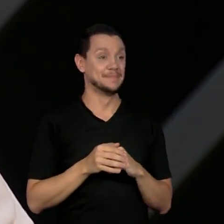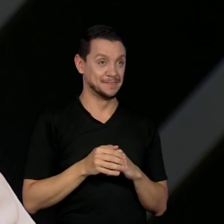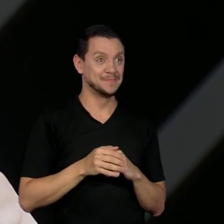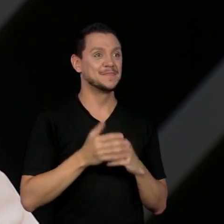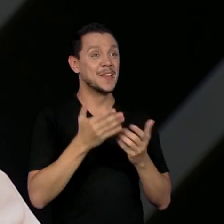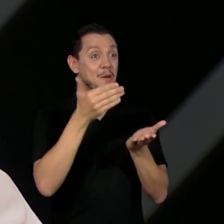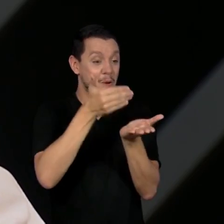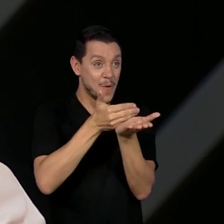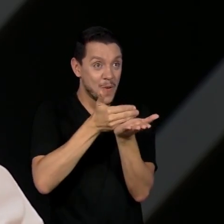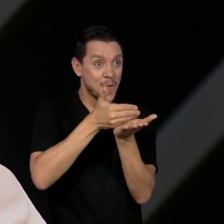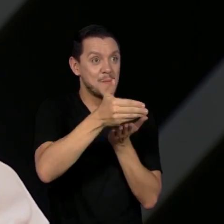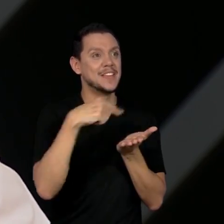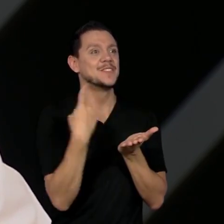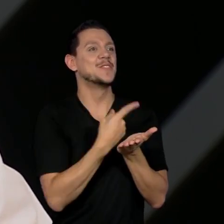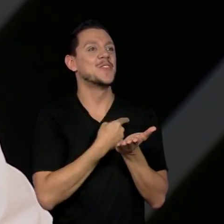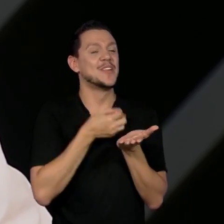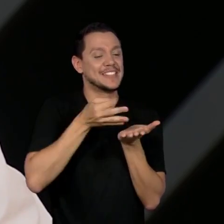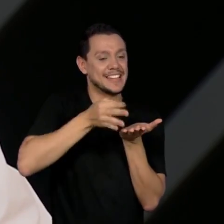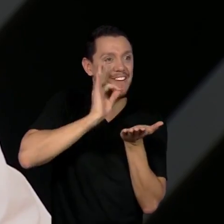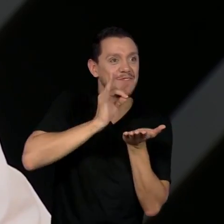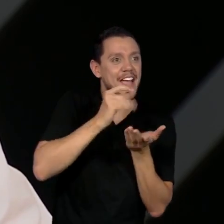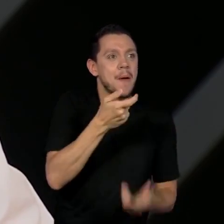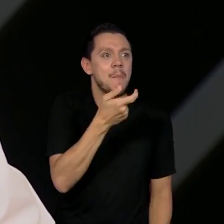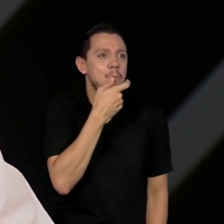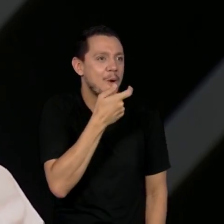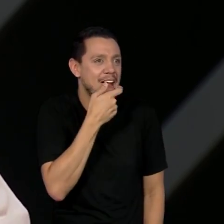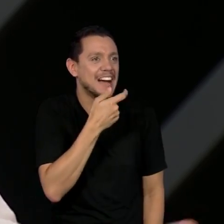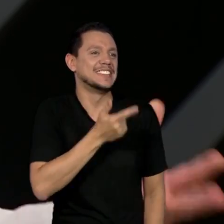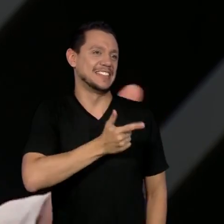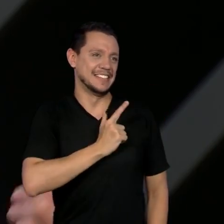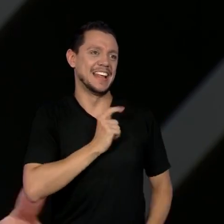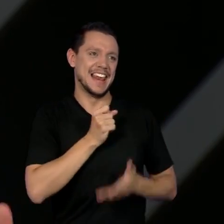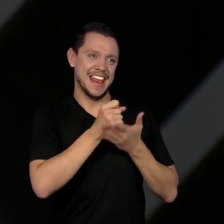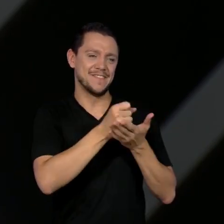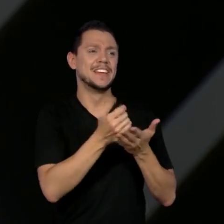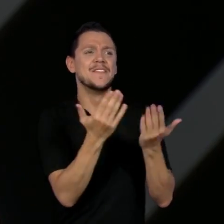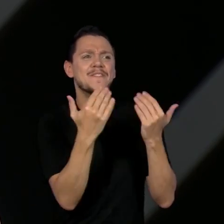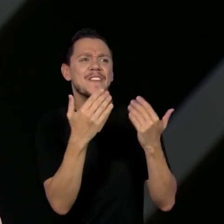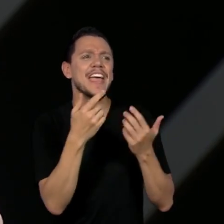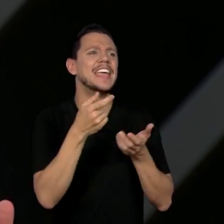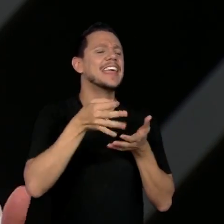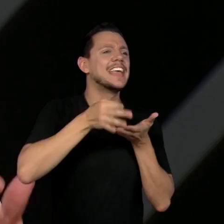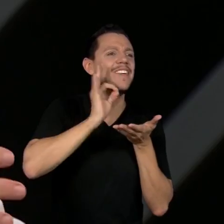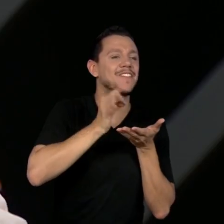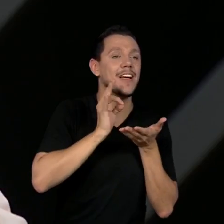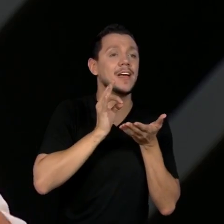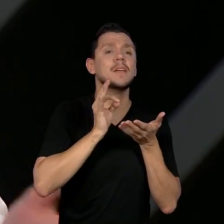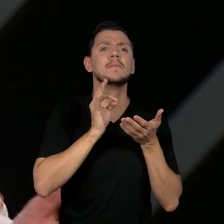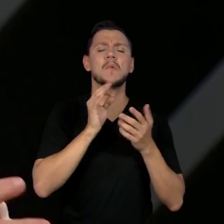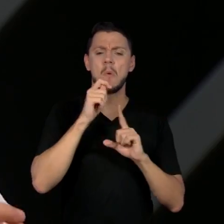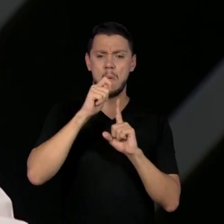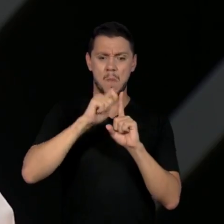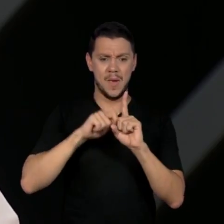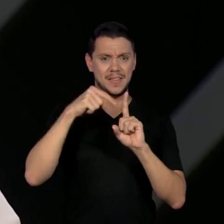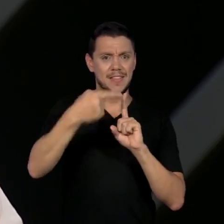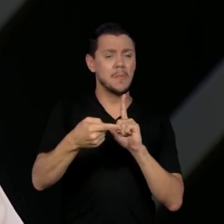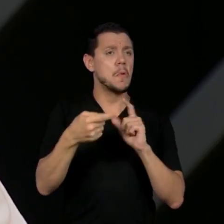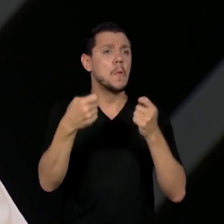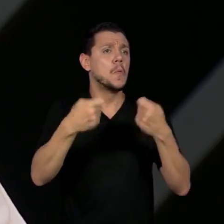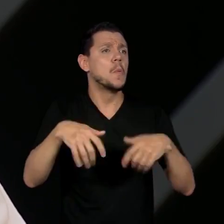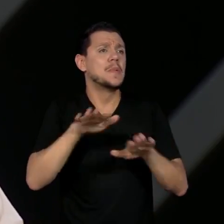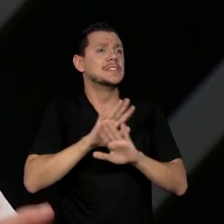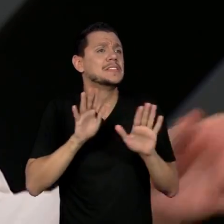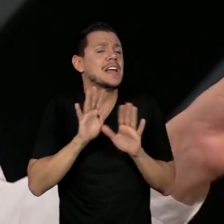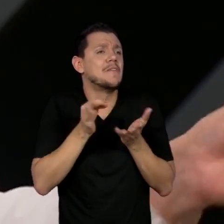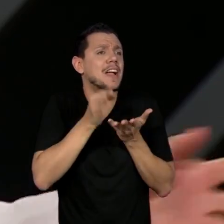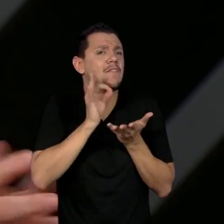a gente levava café e bolacha. Chamava para o Café Filosófico. Um mês depois não precisava mais levar